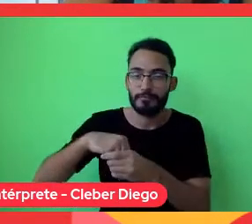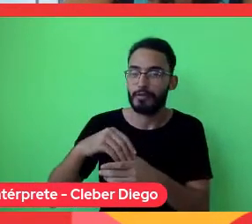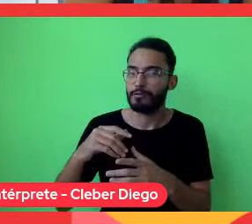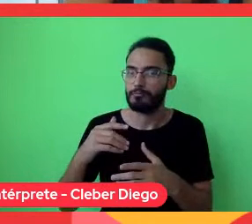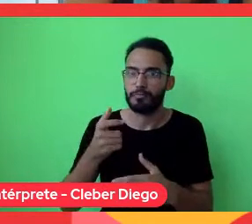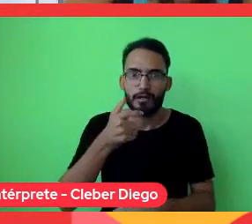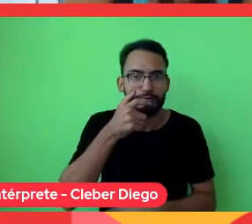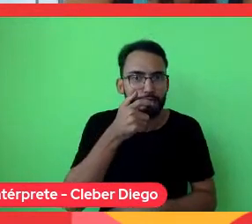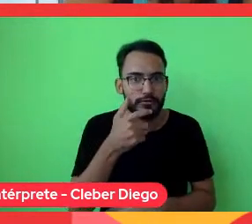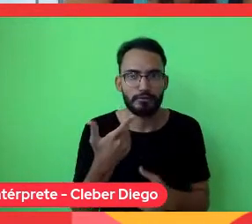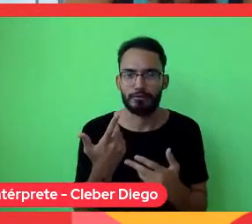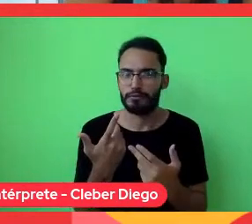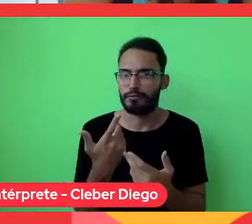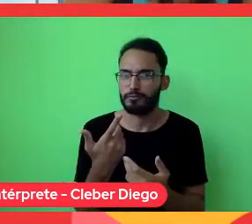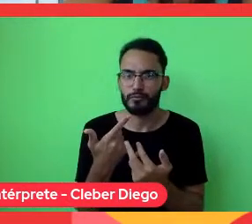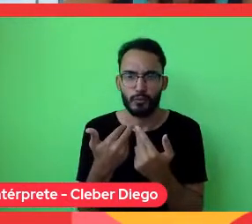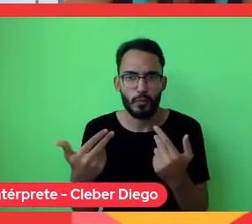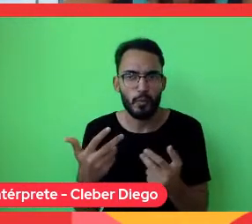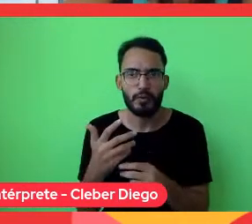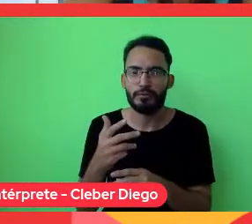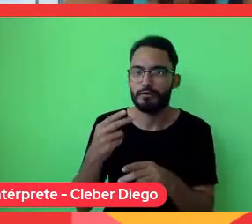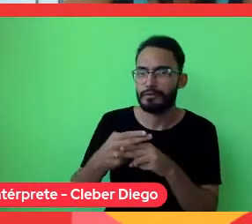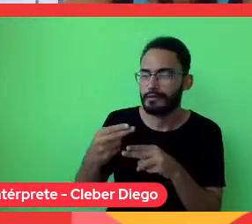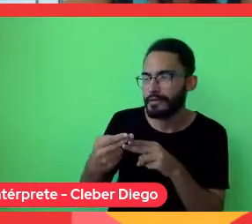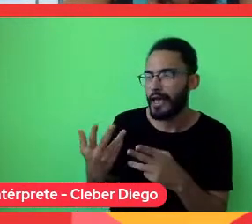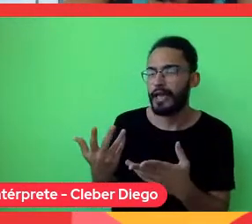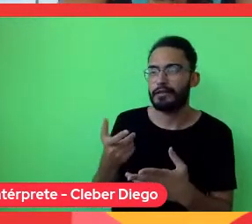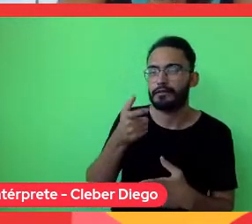assistindo todas as séries,